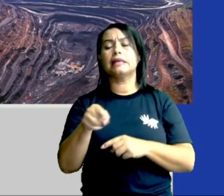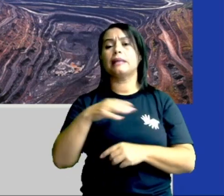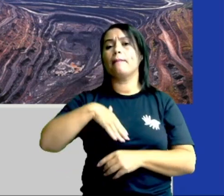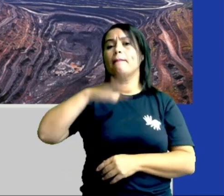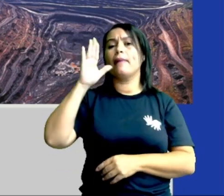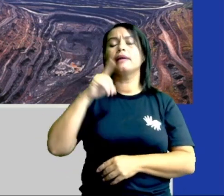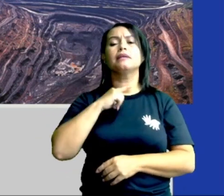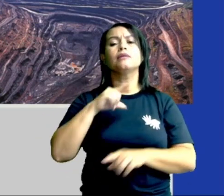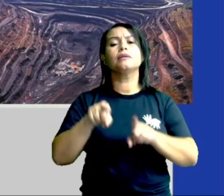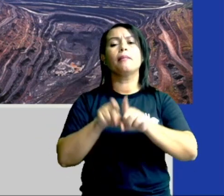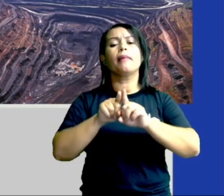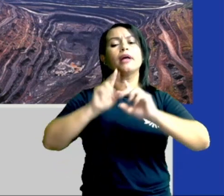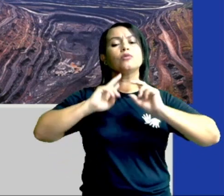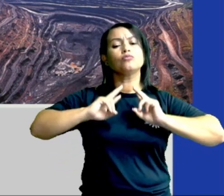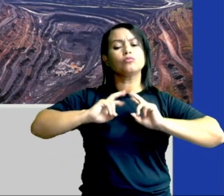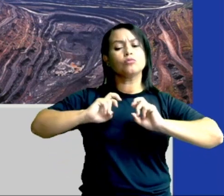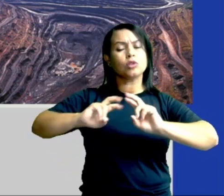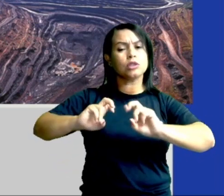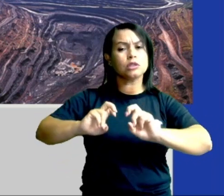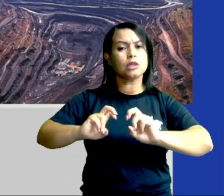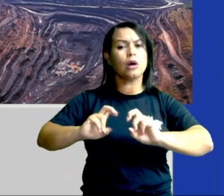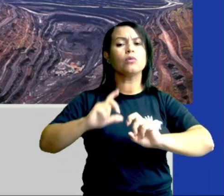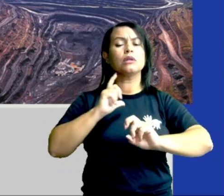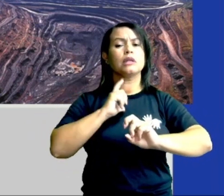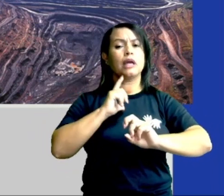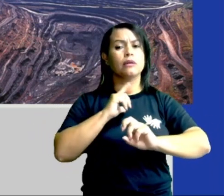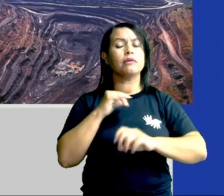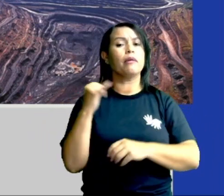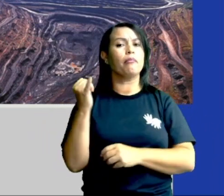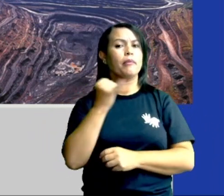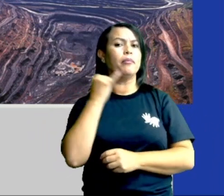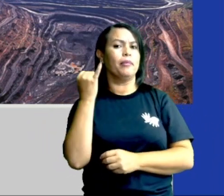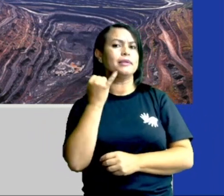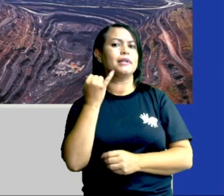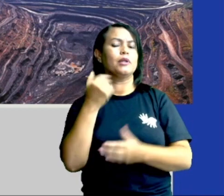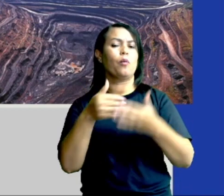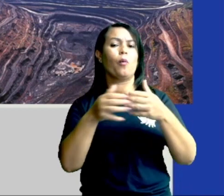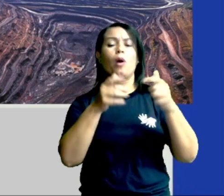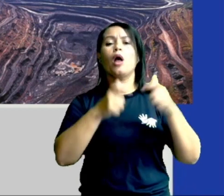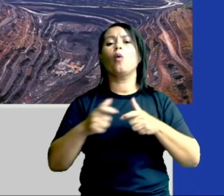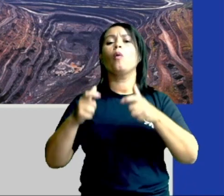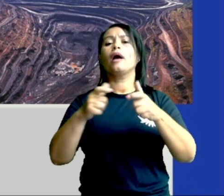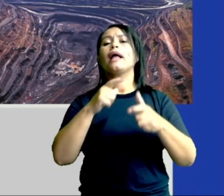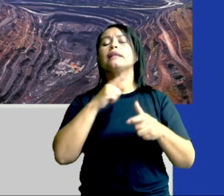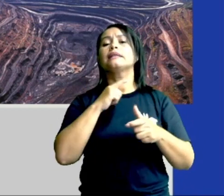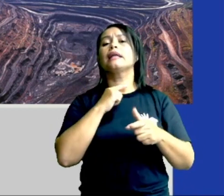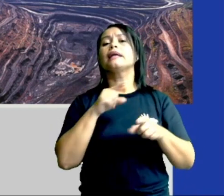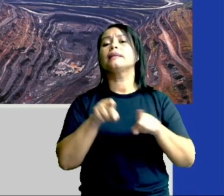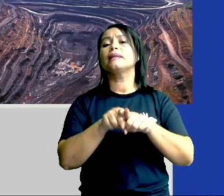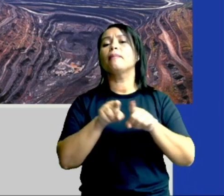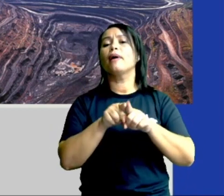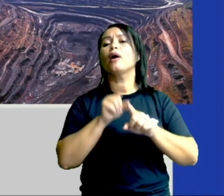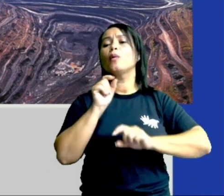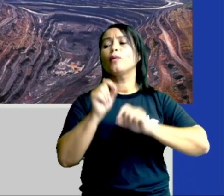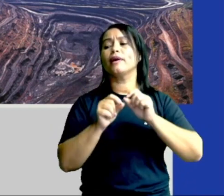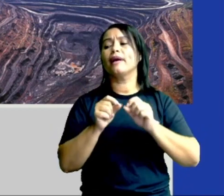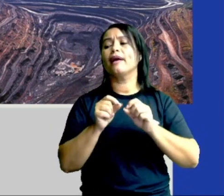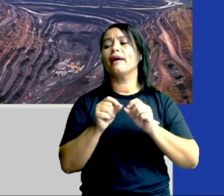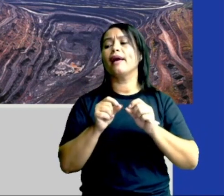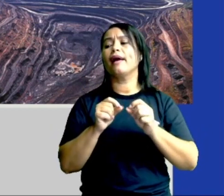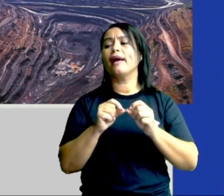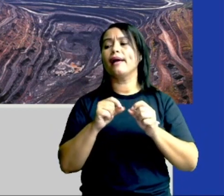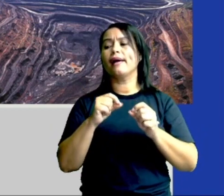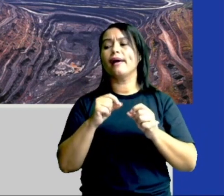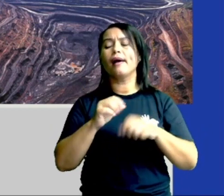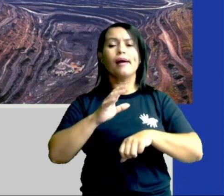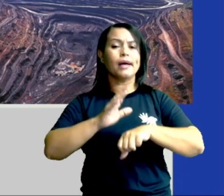exploração mineral de recursos minerais que de fato é de grande relevância para a economia de qualquer lugar eu destaco um grande Impacto gerado por Essas